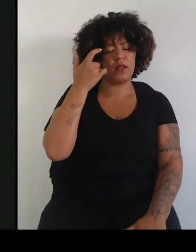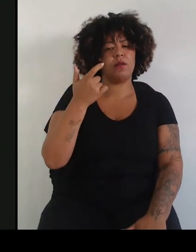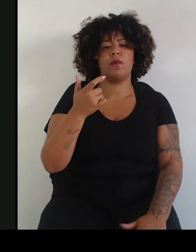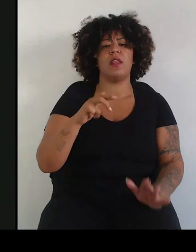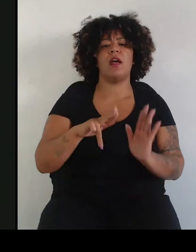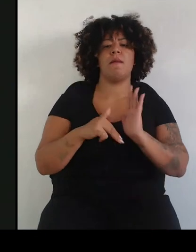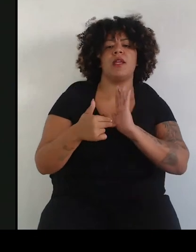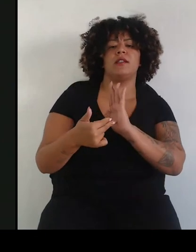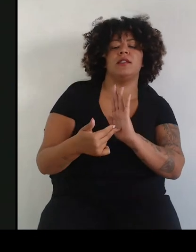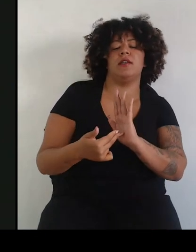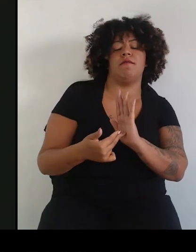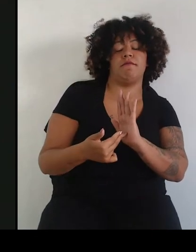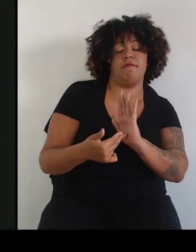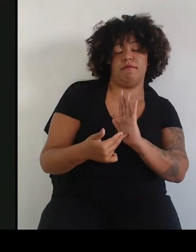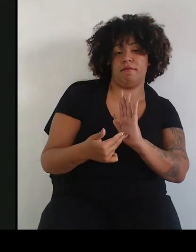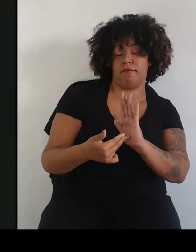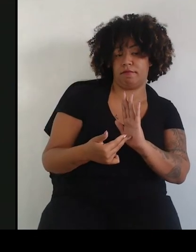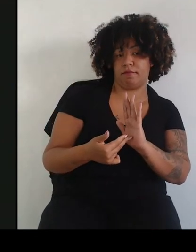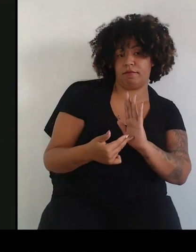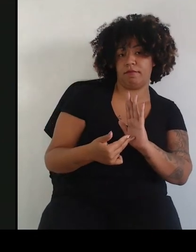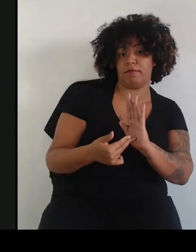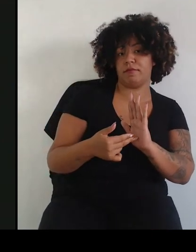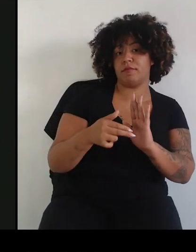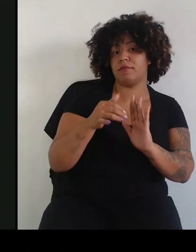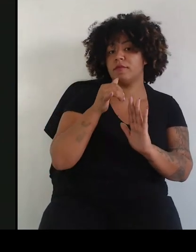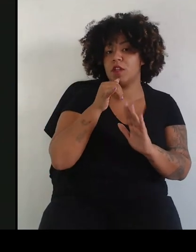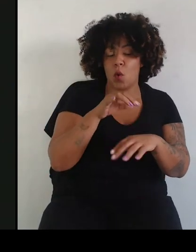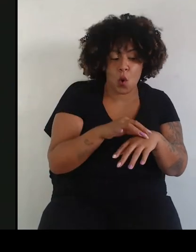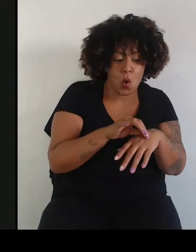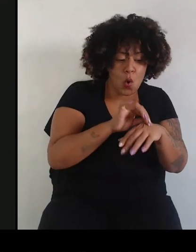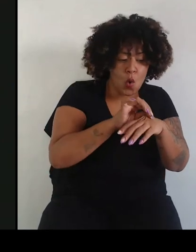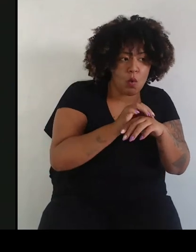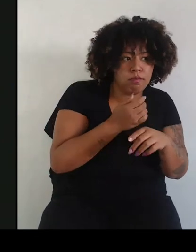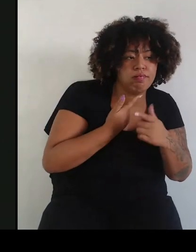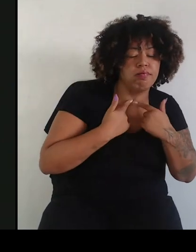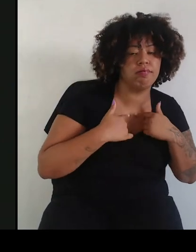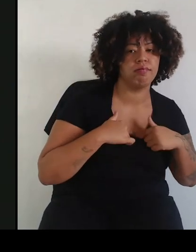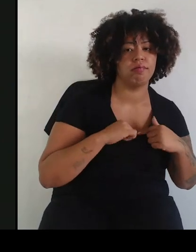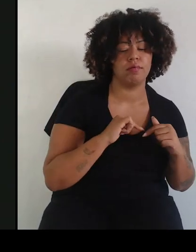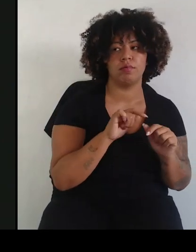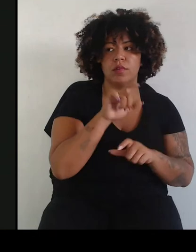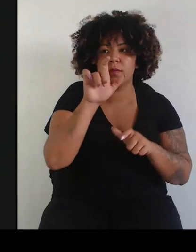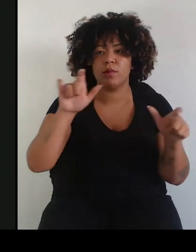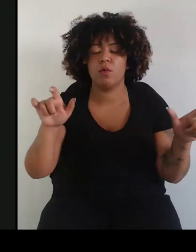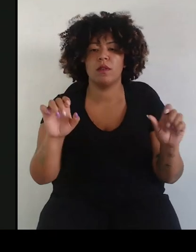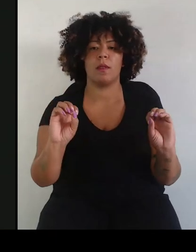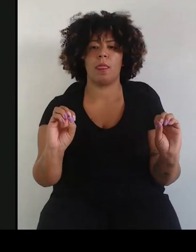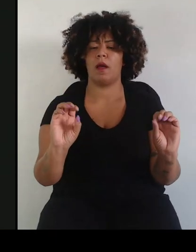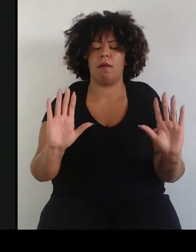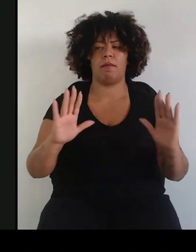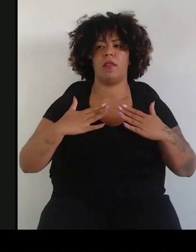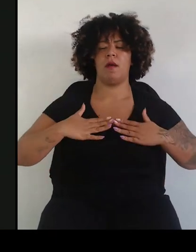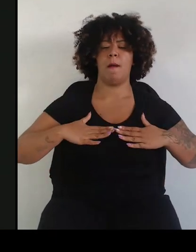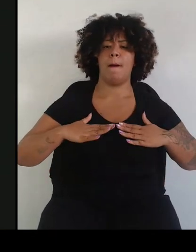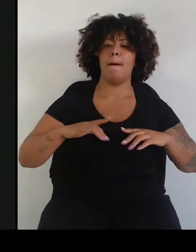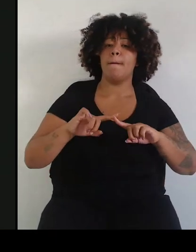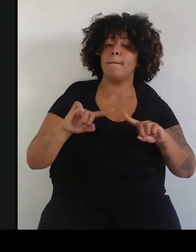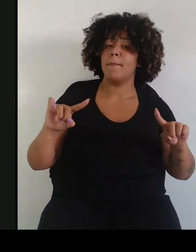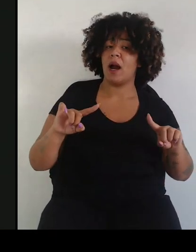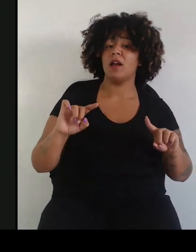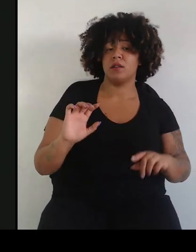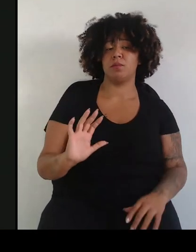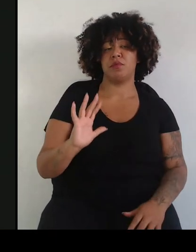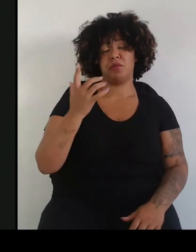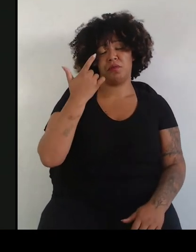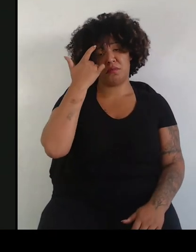mais na representação do canibalismo do outro Goya teria sido o último grande pintor a